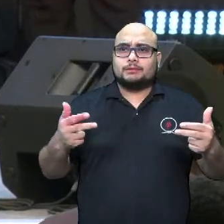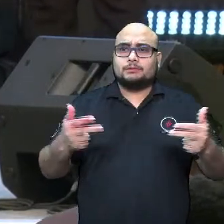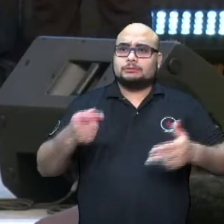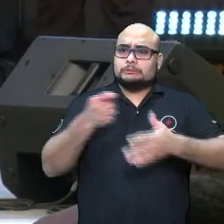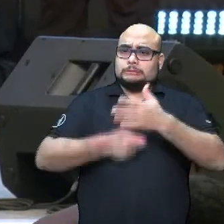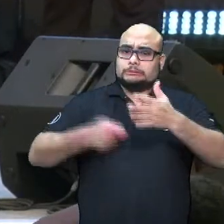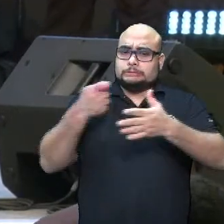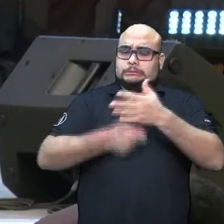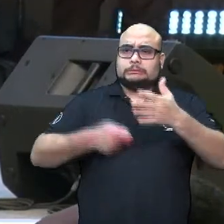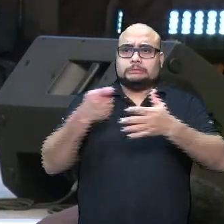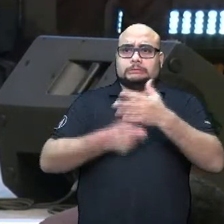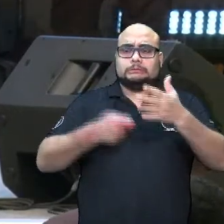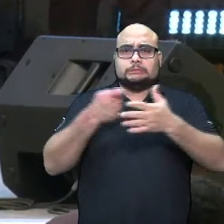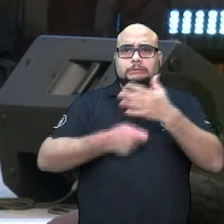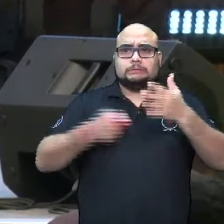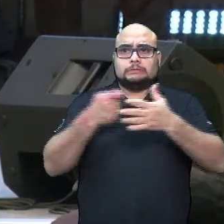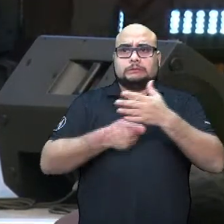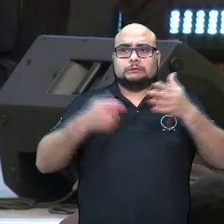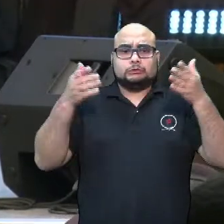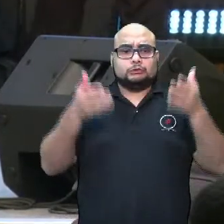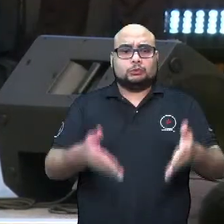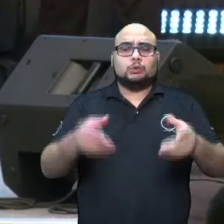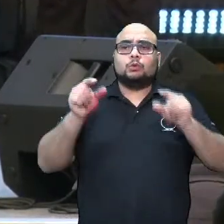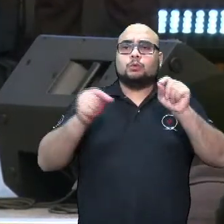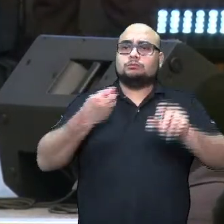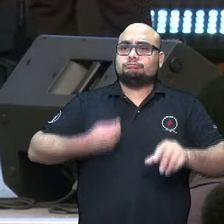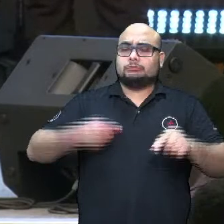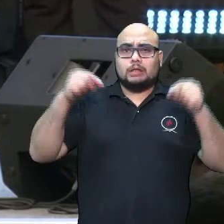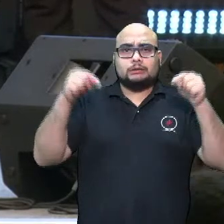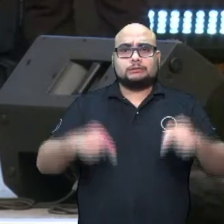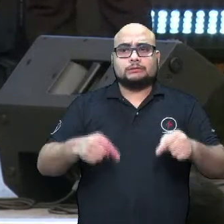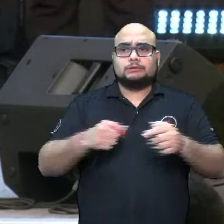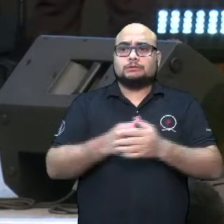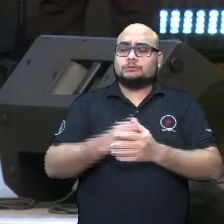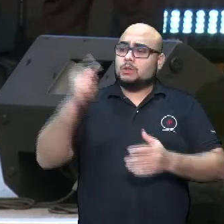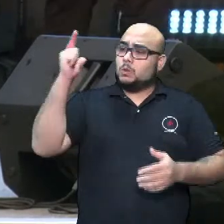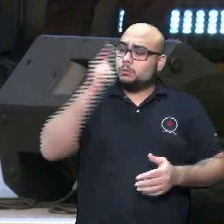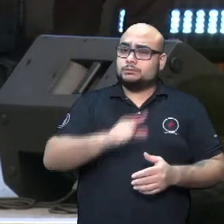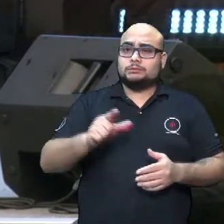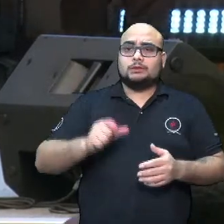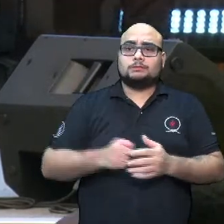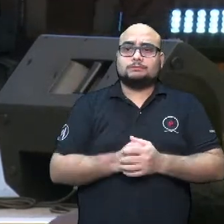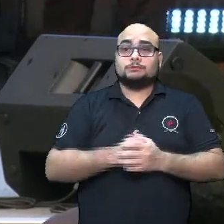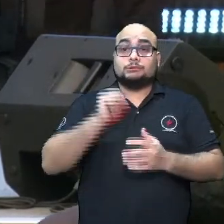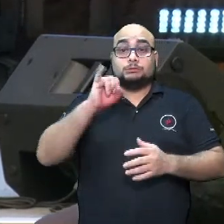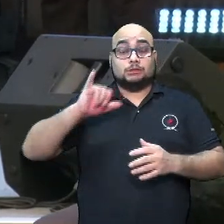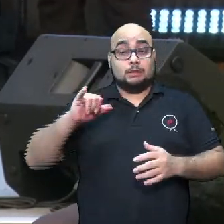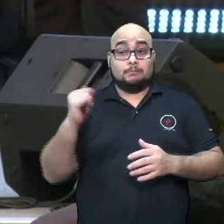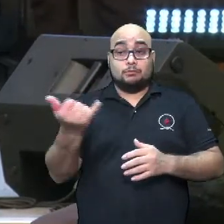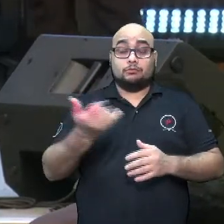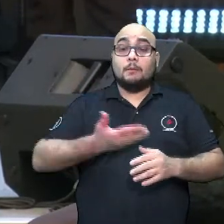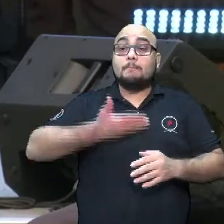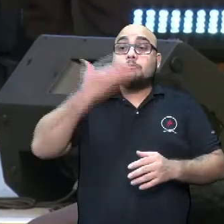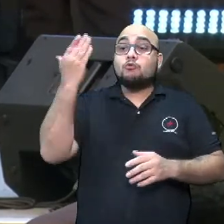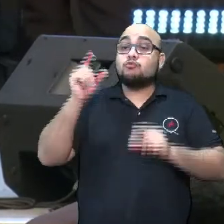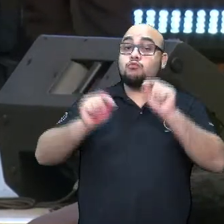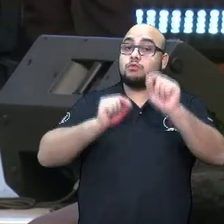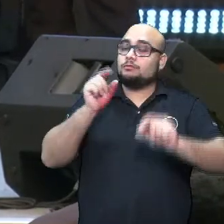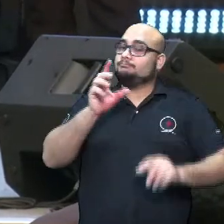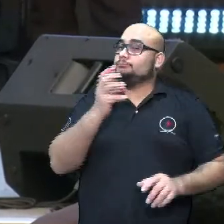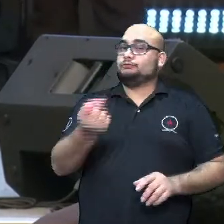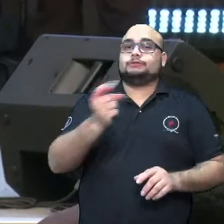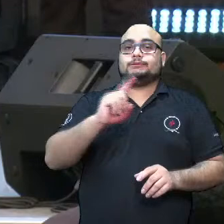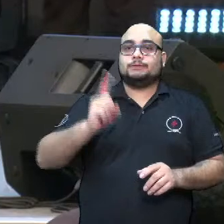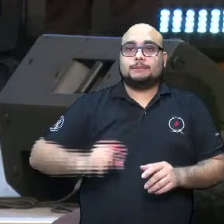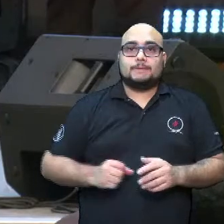algumas pessoas para chegar aqui, mas eu cheguei. Então não perca a oportunidade de voltar para a casa do teu pai. Se você precisa voltar